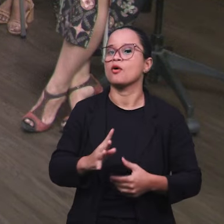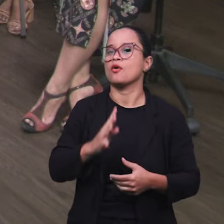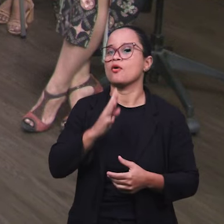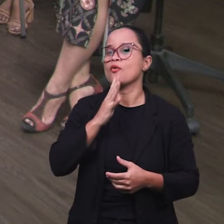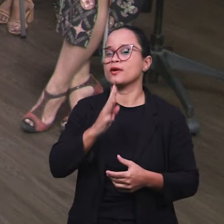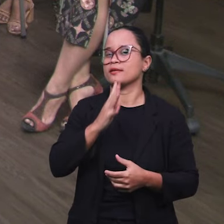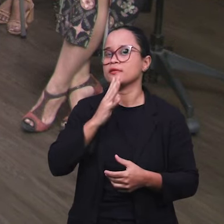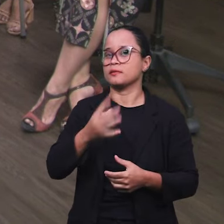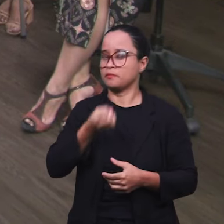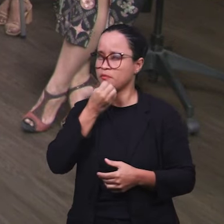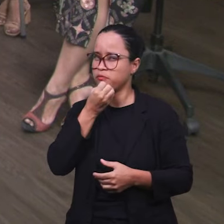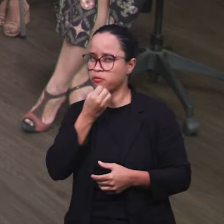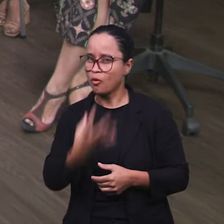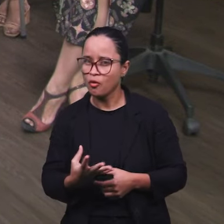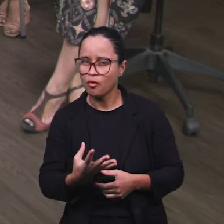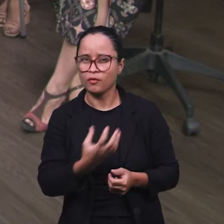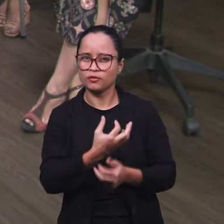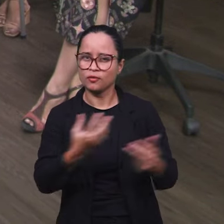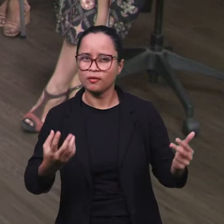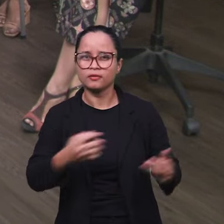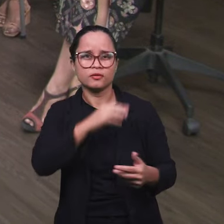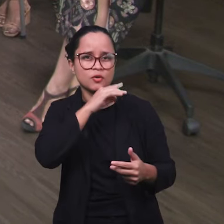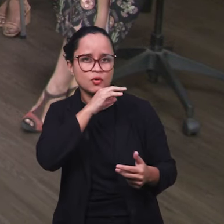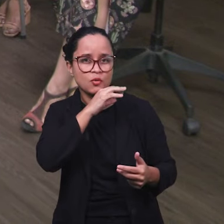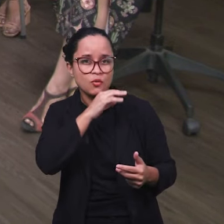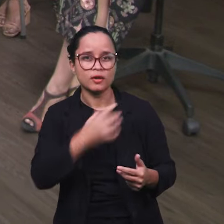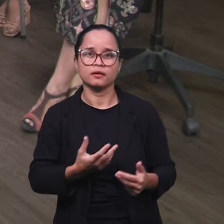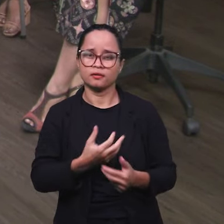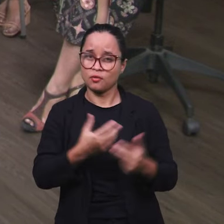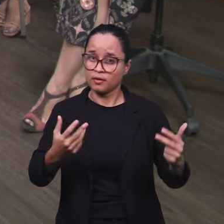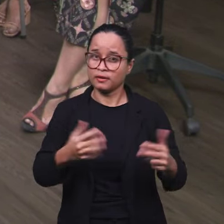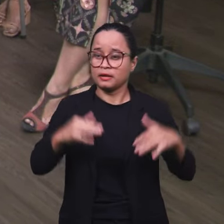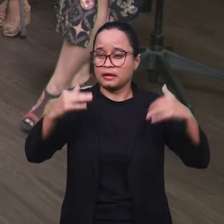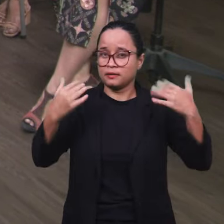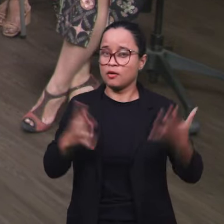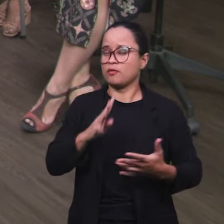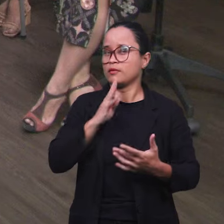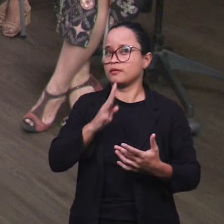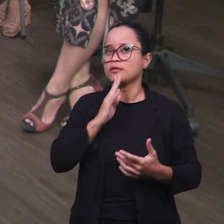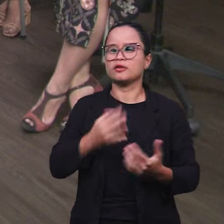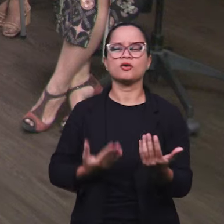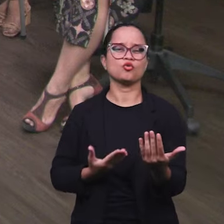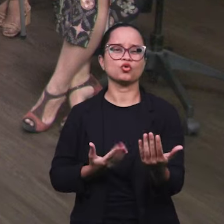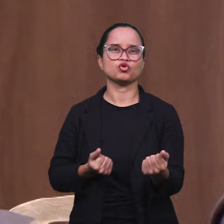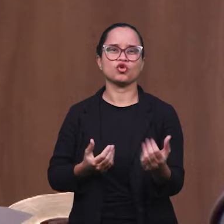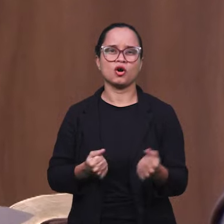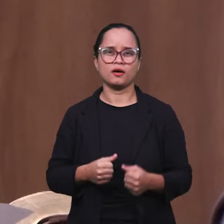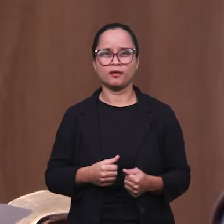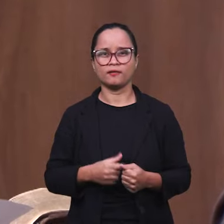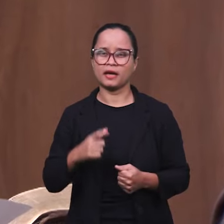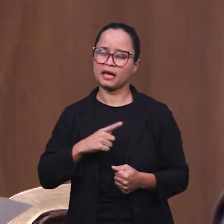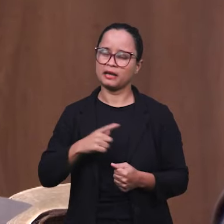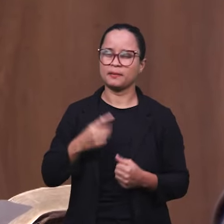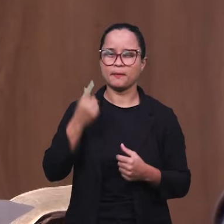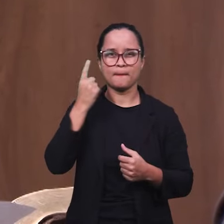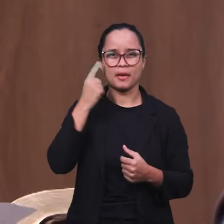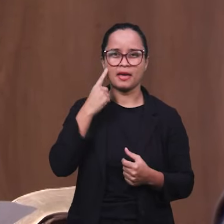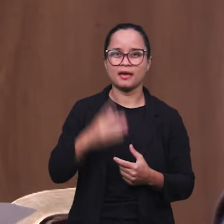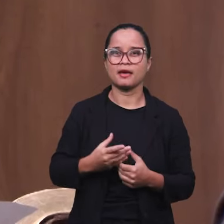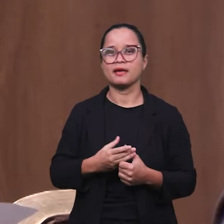né? Aí entra o conhecimento. E o jovem, ele passa a ser assim,